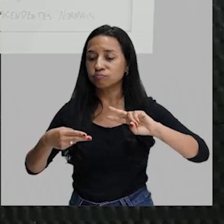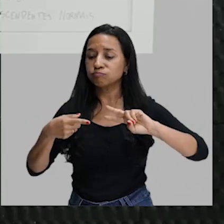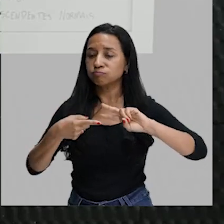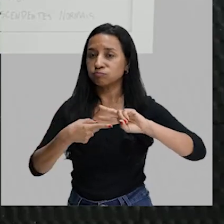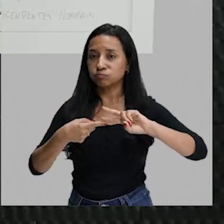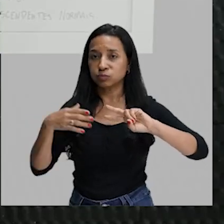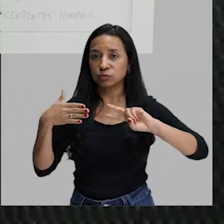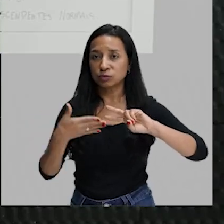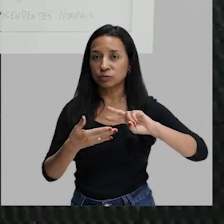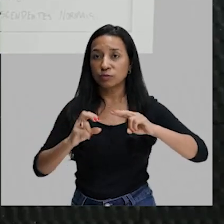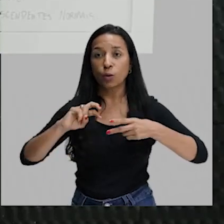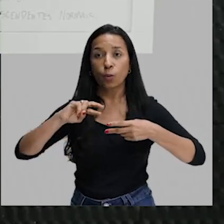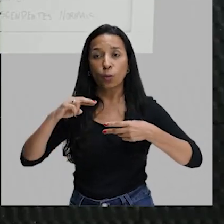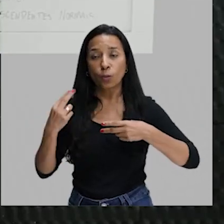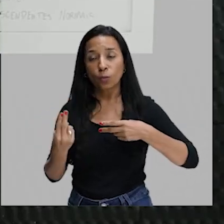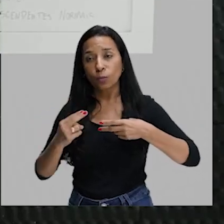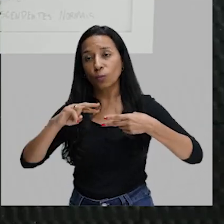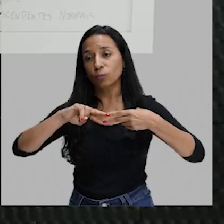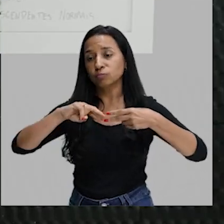ser